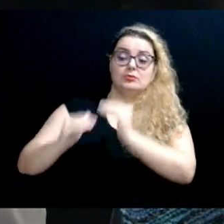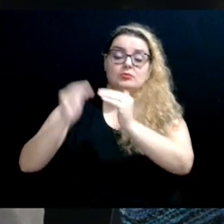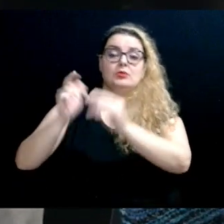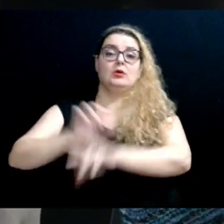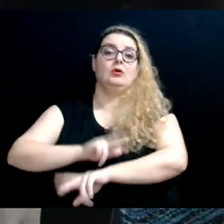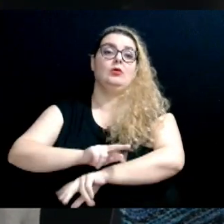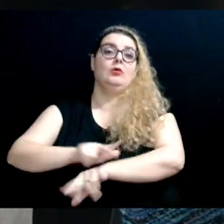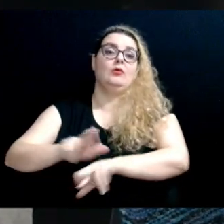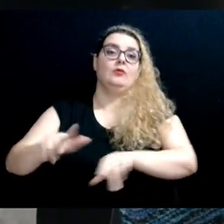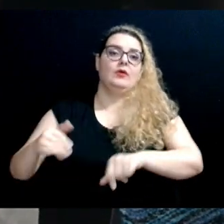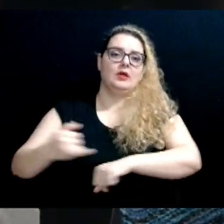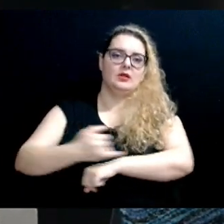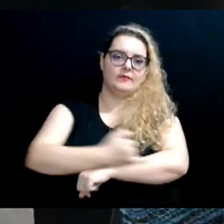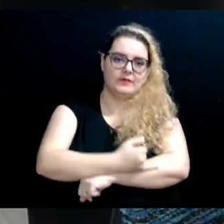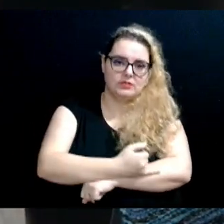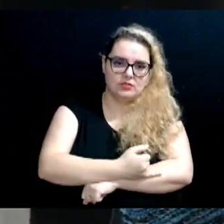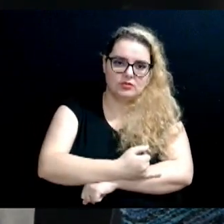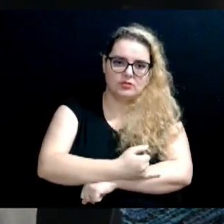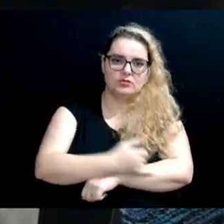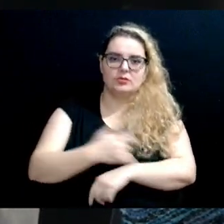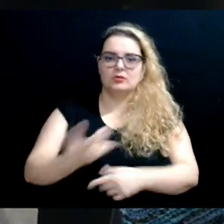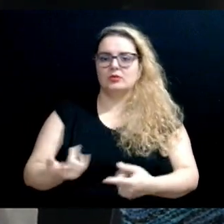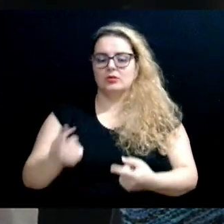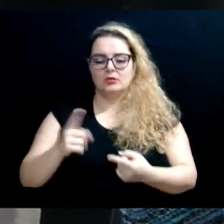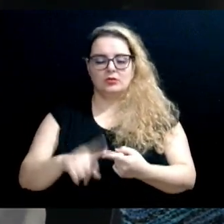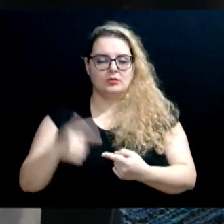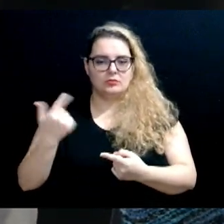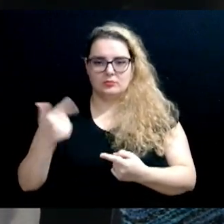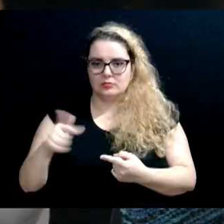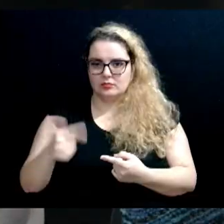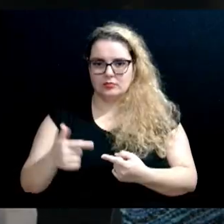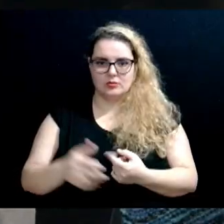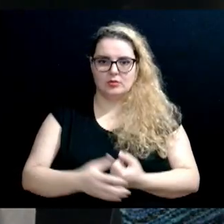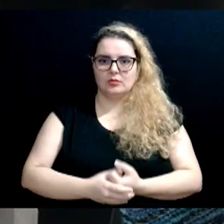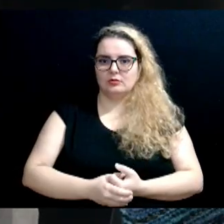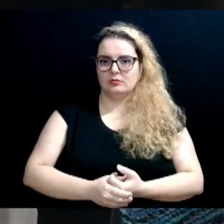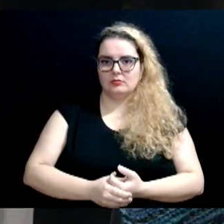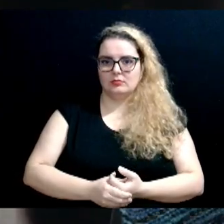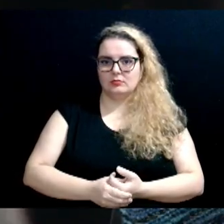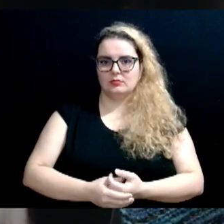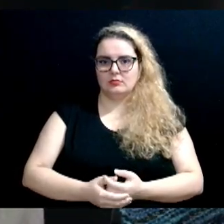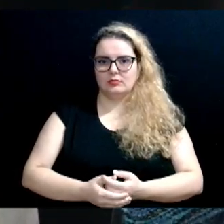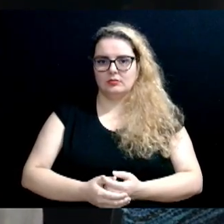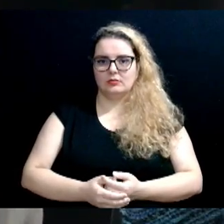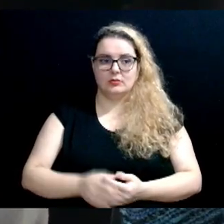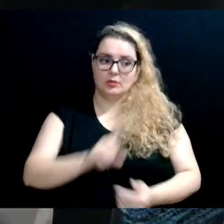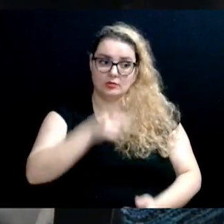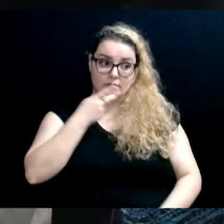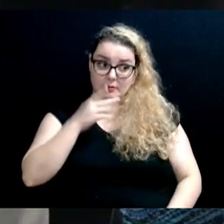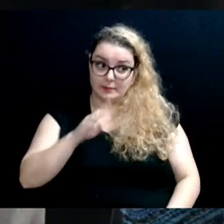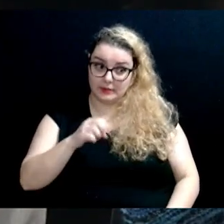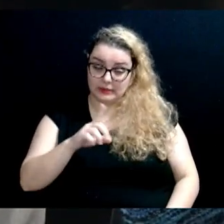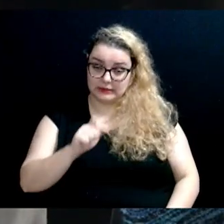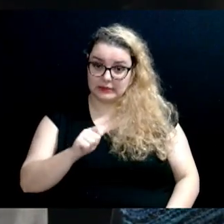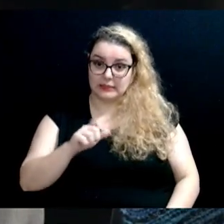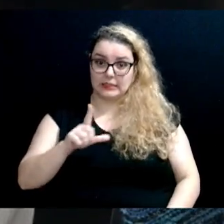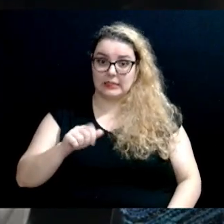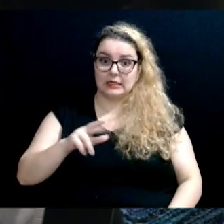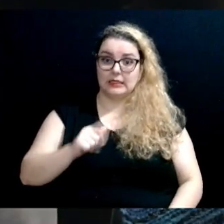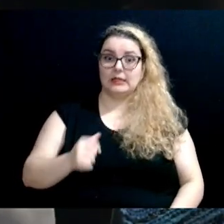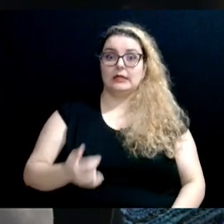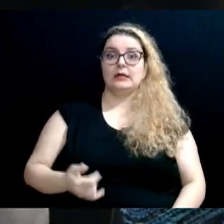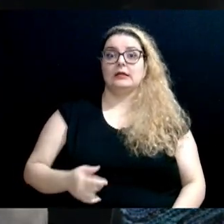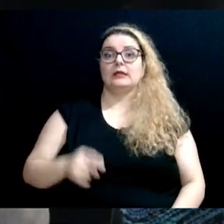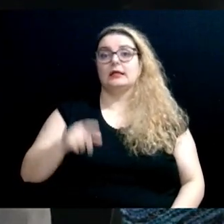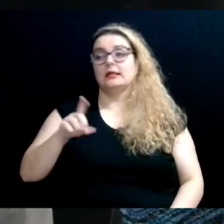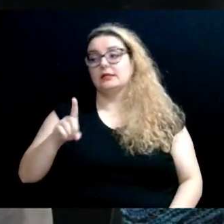infraestrutura, Você não tinha... não estou nem falando de banda larga ainda, estou falando da época que a gente tinha conexão de escada, então